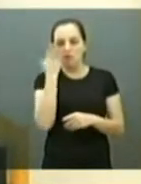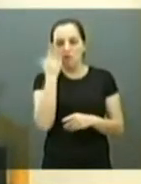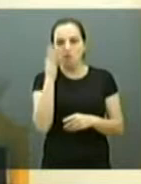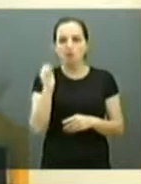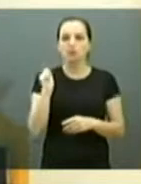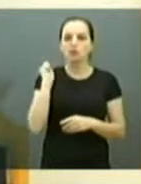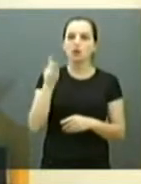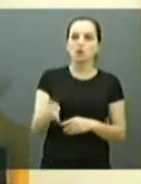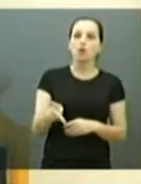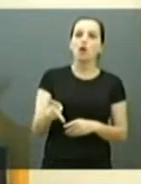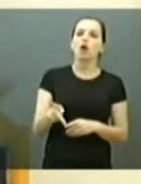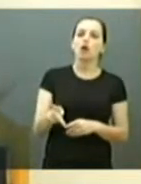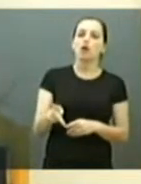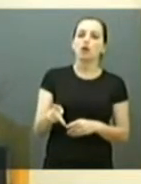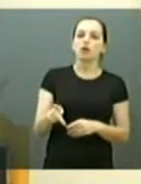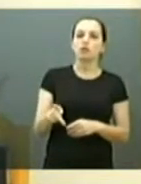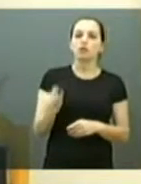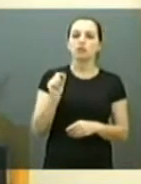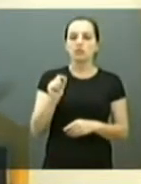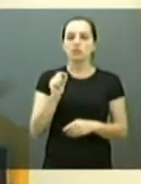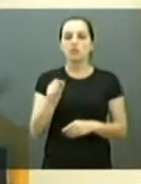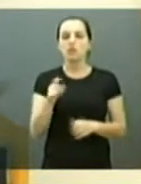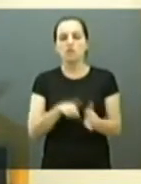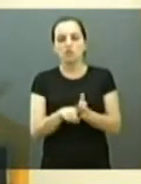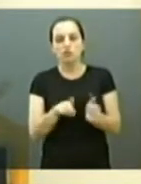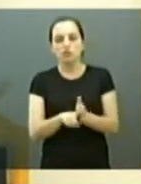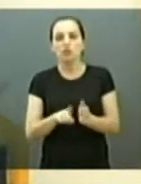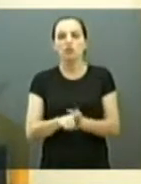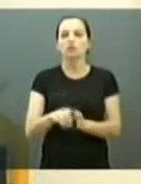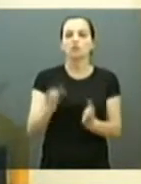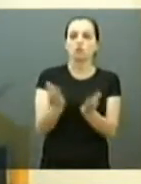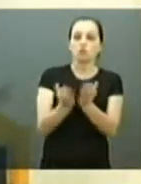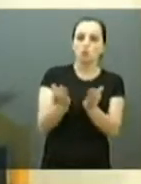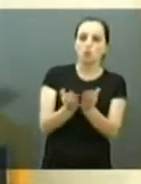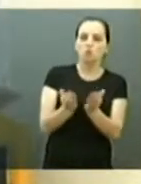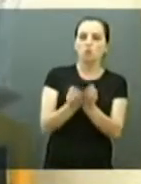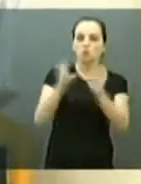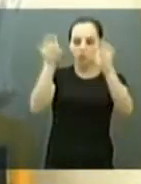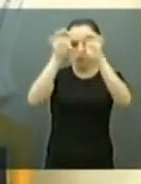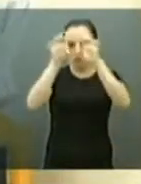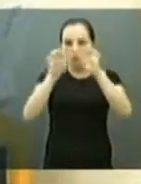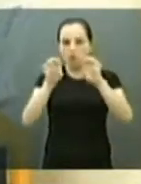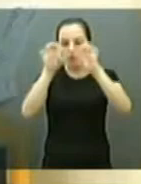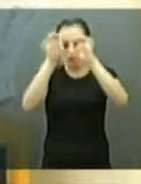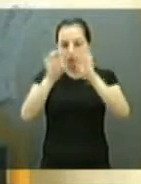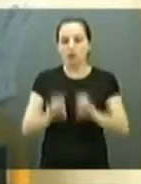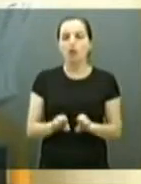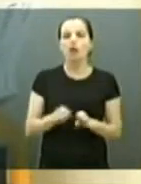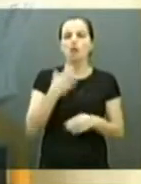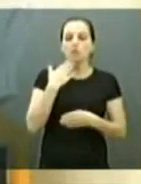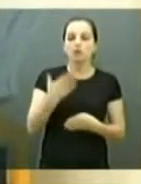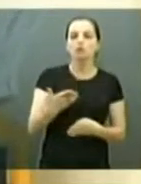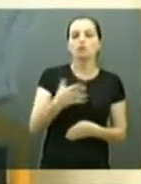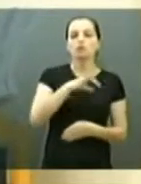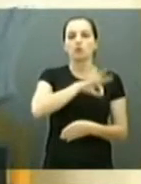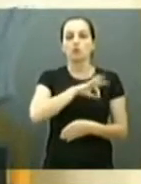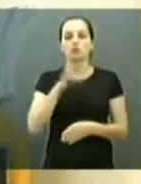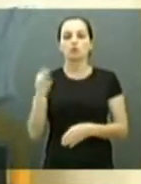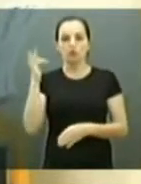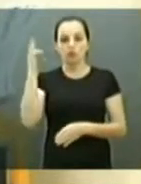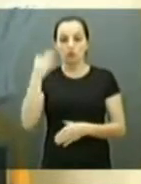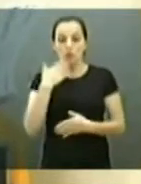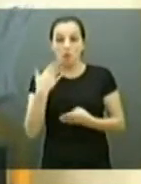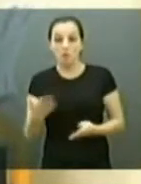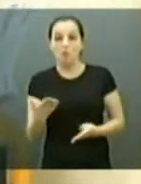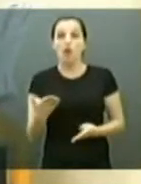caracterizar clientelismo, se houver a investigação do Conselho de Ética pedido pela Polícia Federal. A Polícia Federal pede que algumas